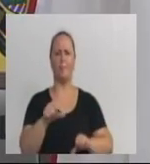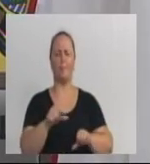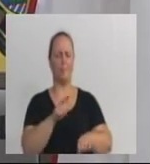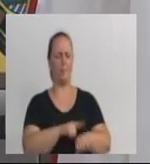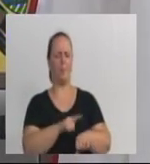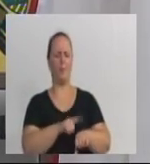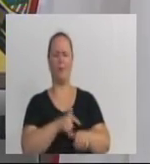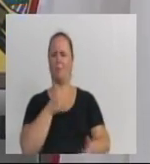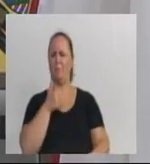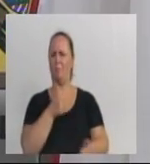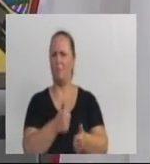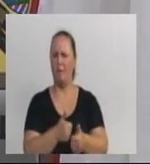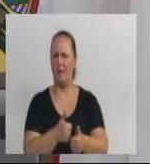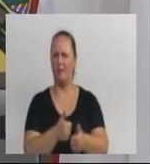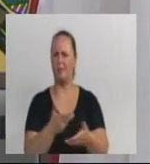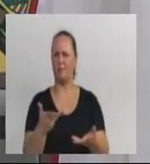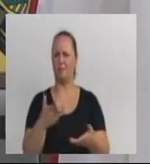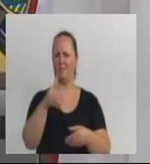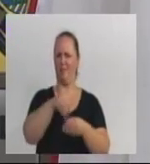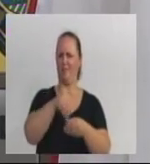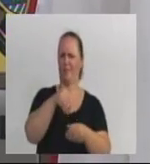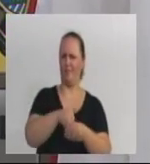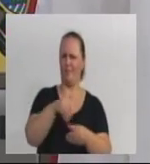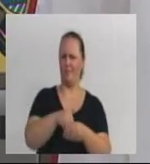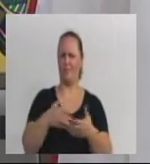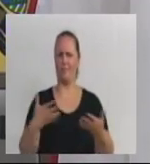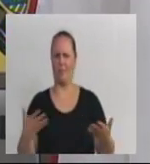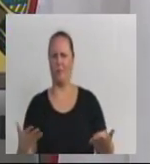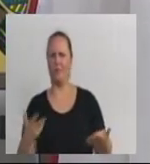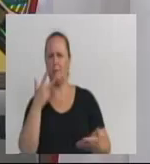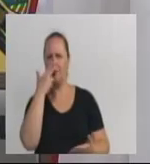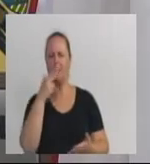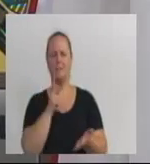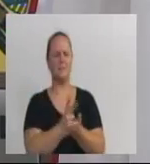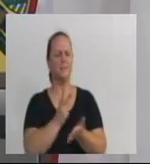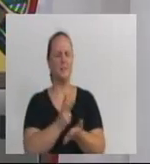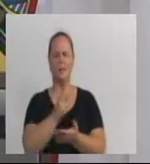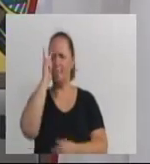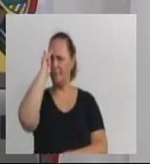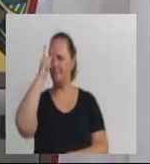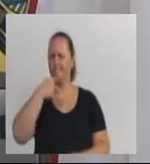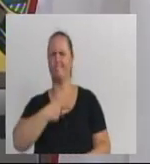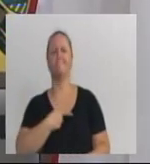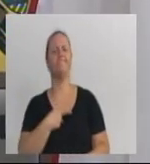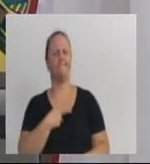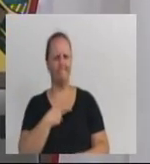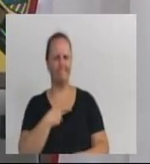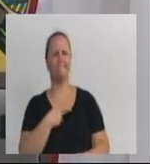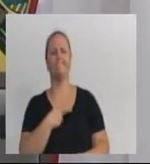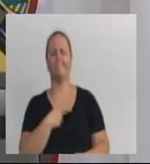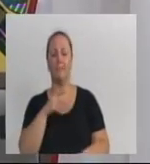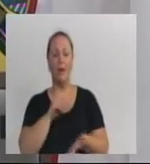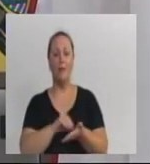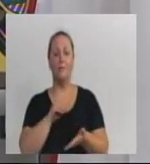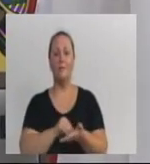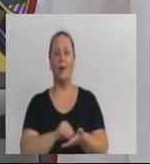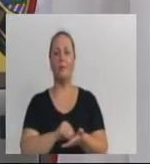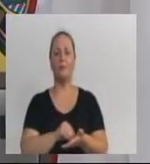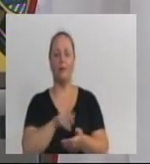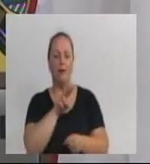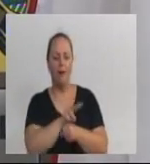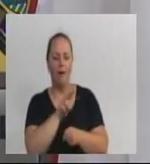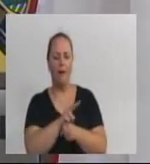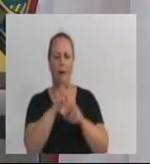oportunistas, mudanças personificadas nos interesses pessoais e muitas vezes não nos interesses coletivos. E